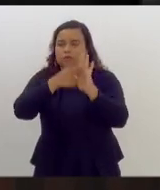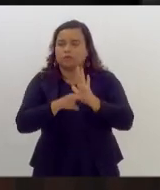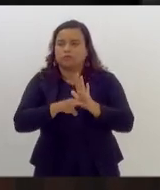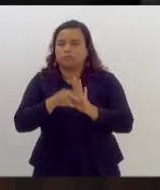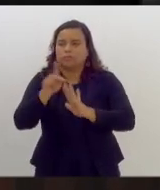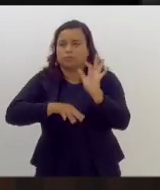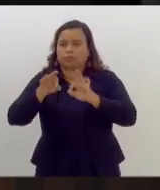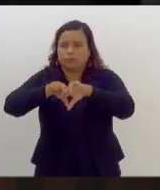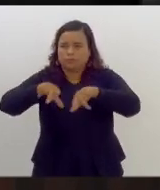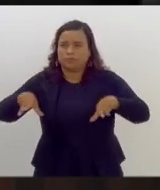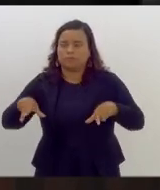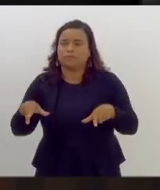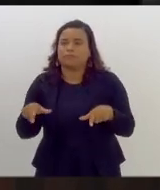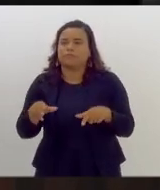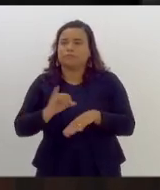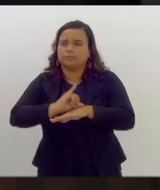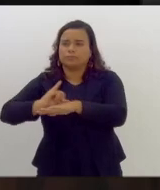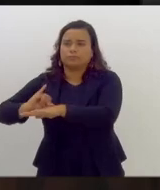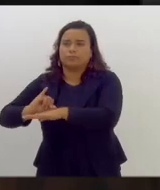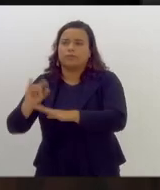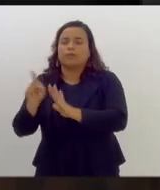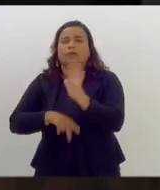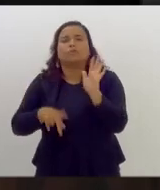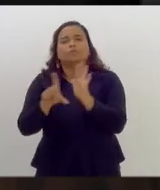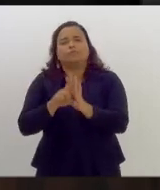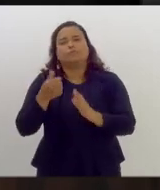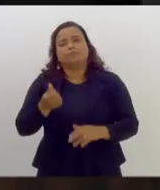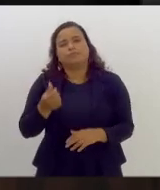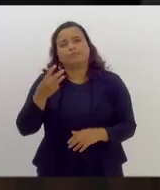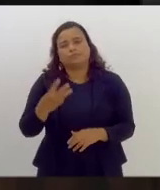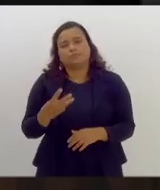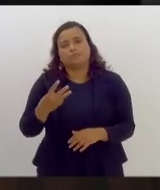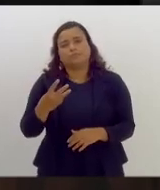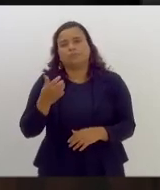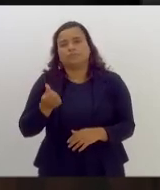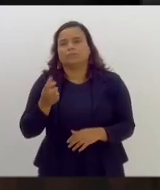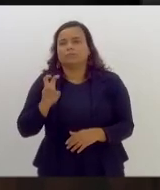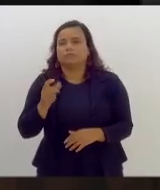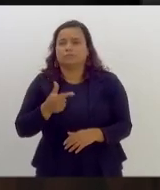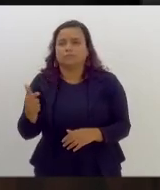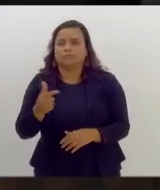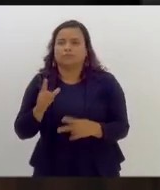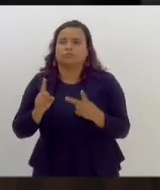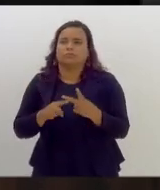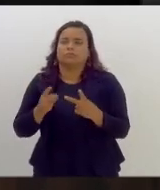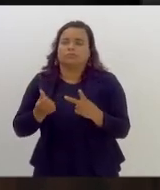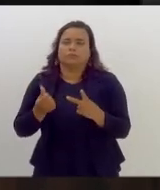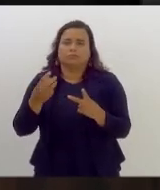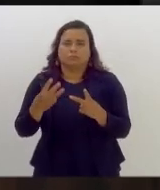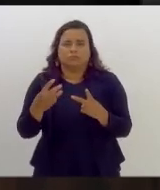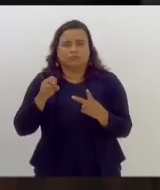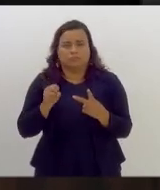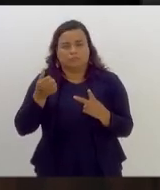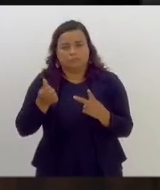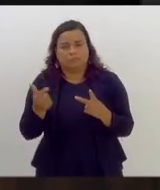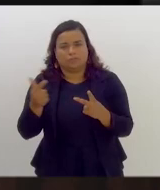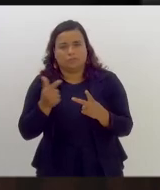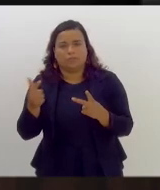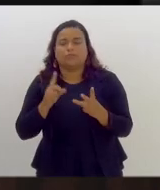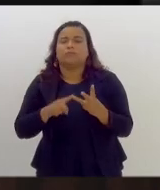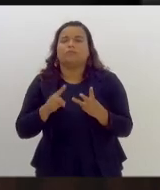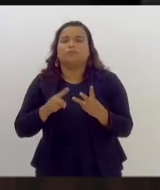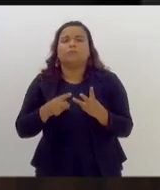seguintes projetos. Projetos de lei 6365 de 22, 6386 de